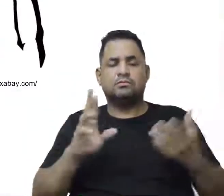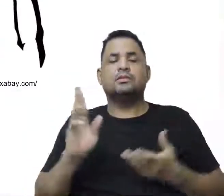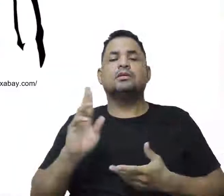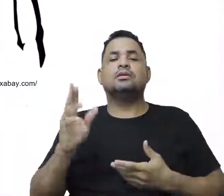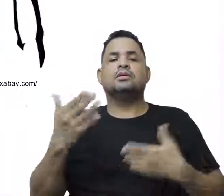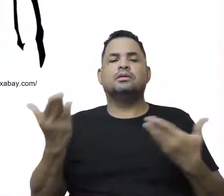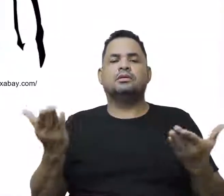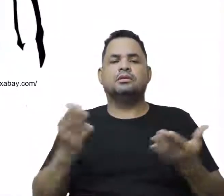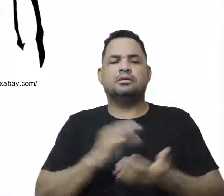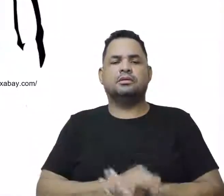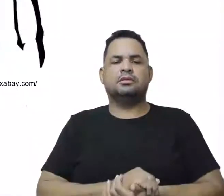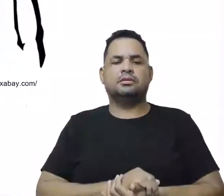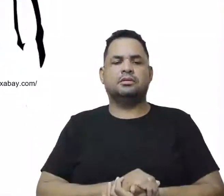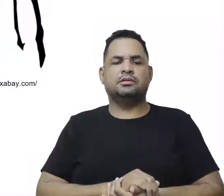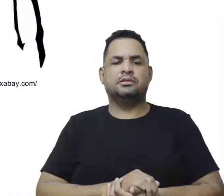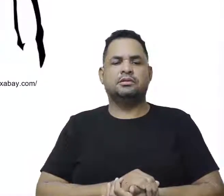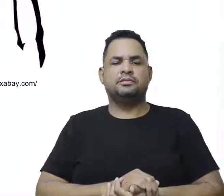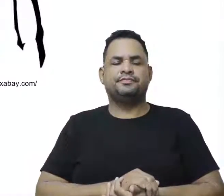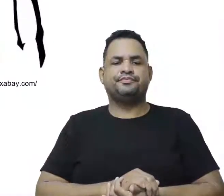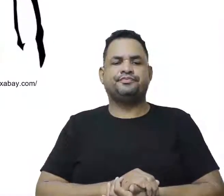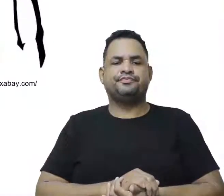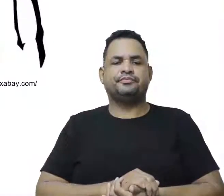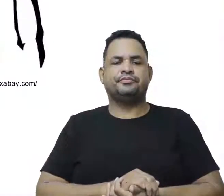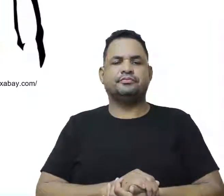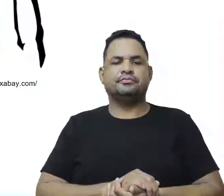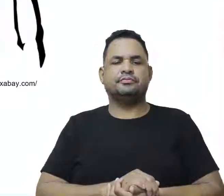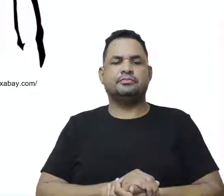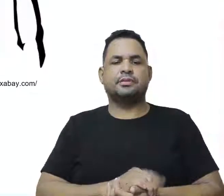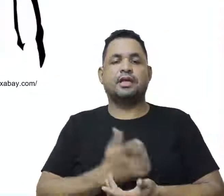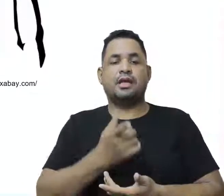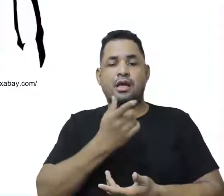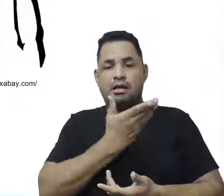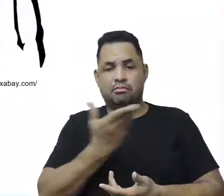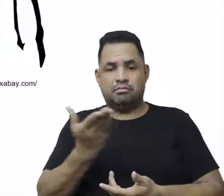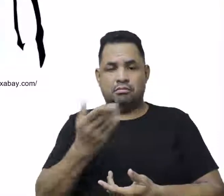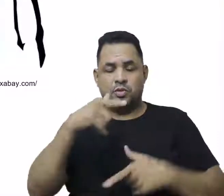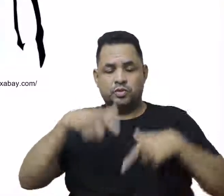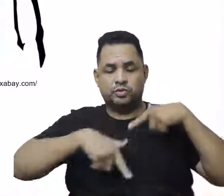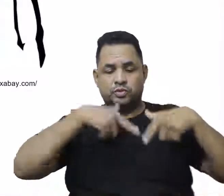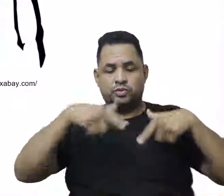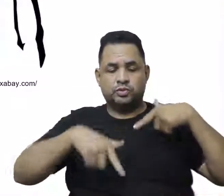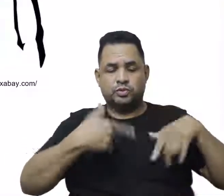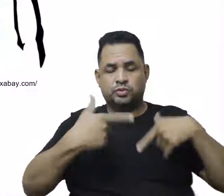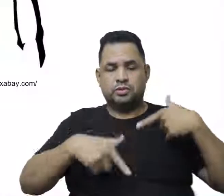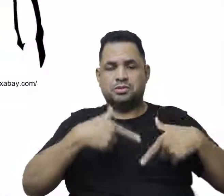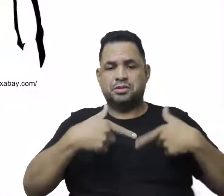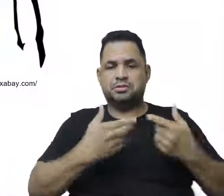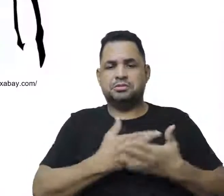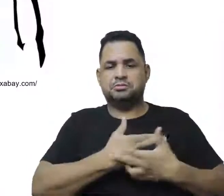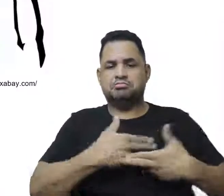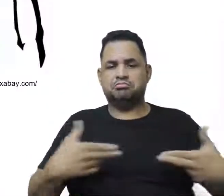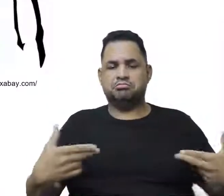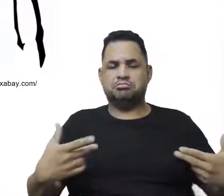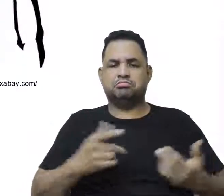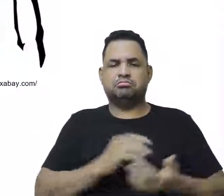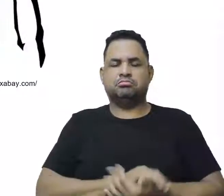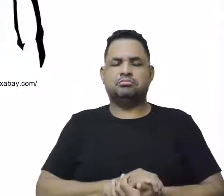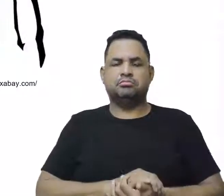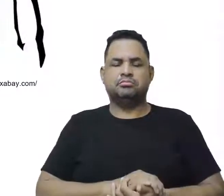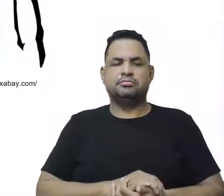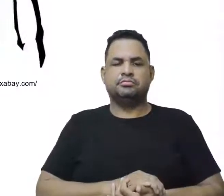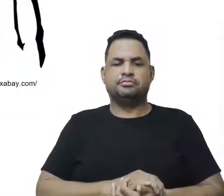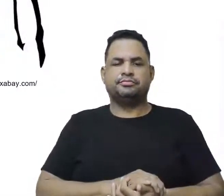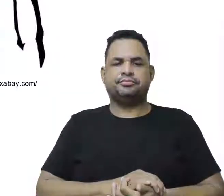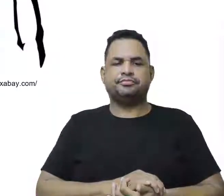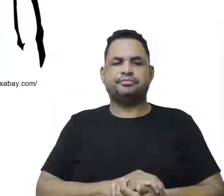quem é a maioria né aqui no nosso caso é o proletariado né que são os trabalhadores então para